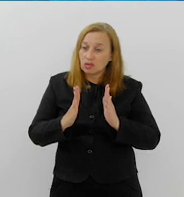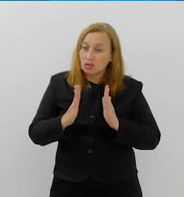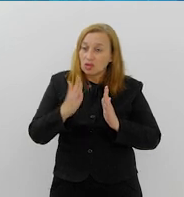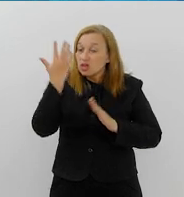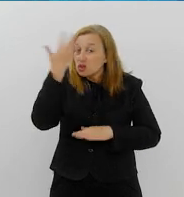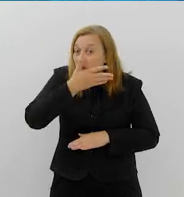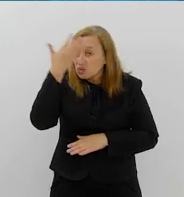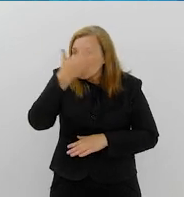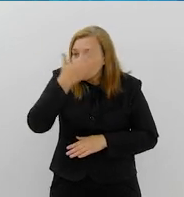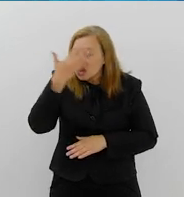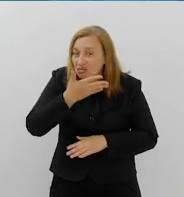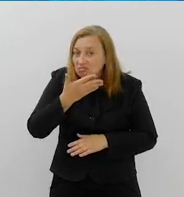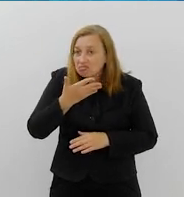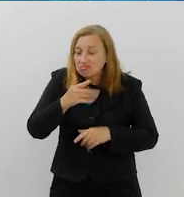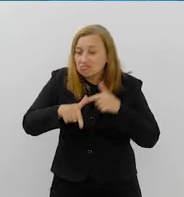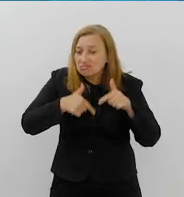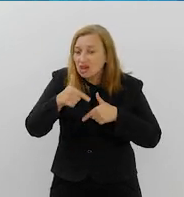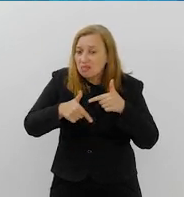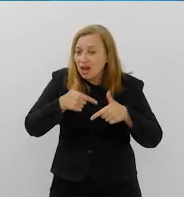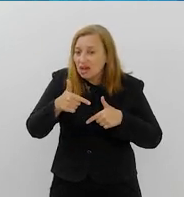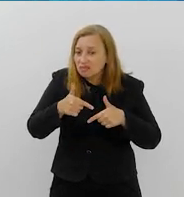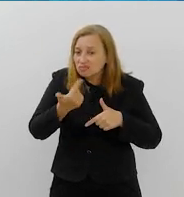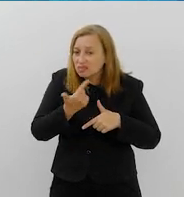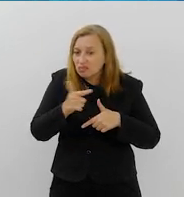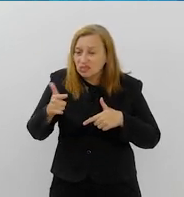gente não tem mais função.